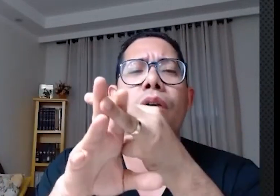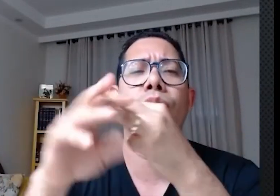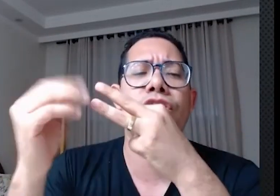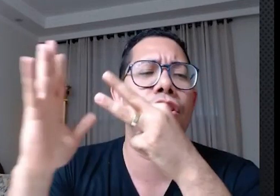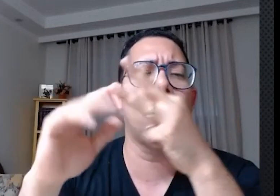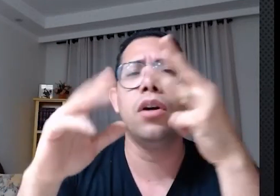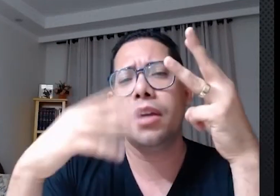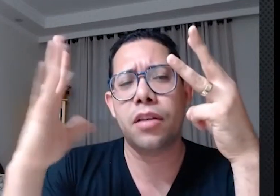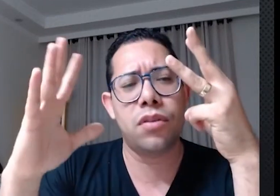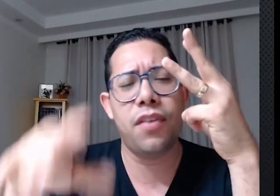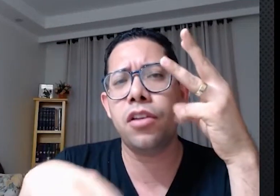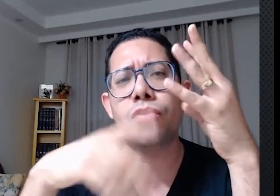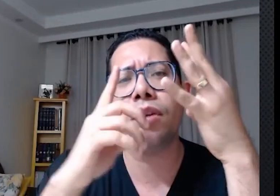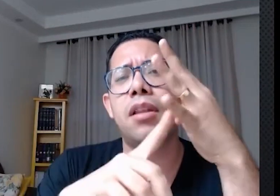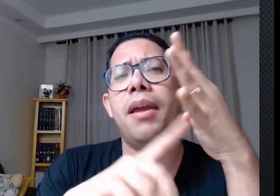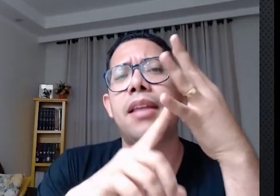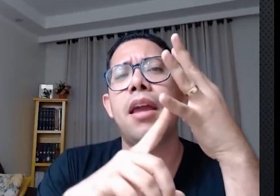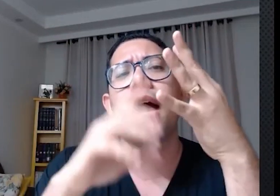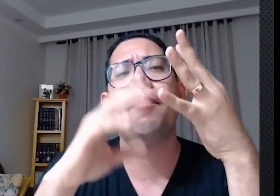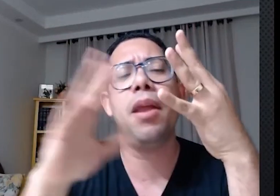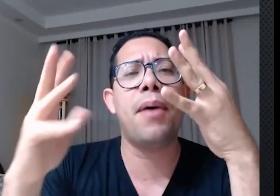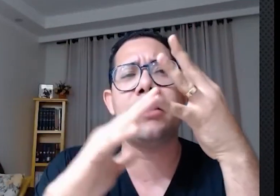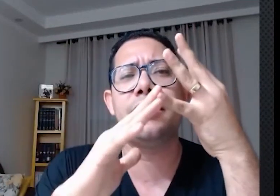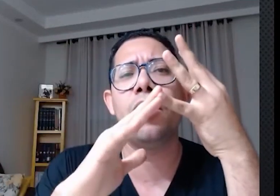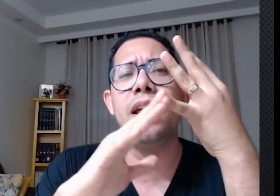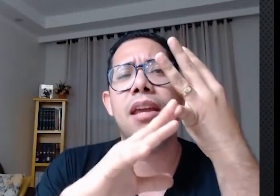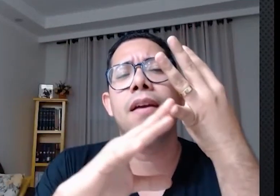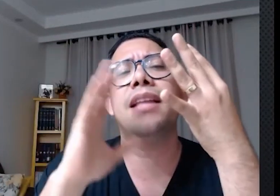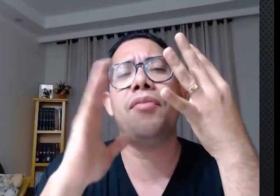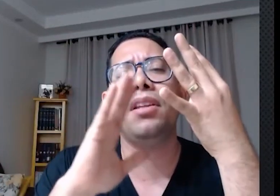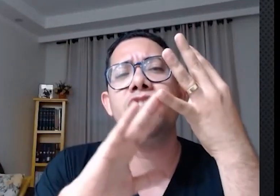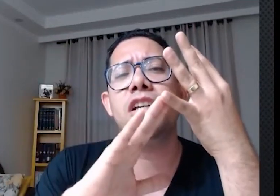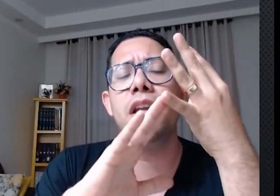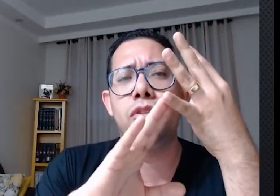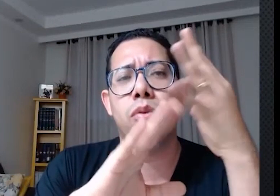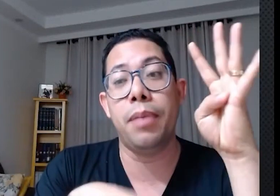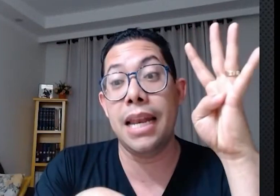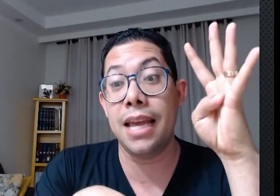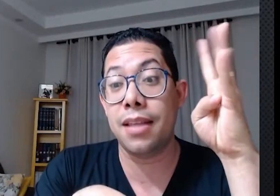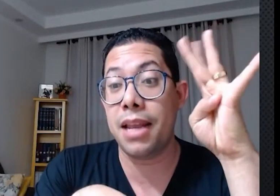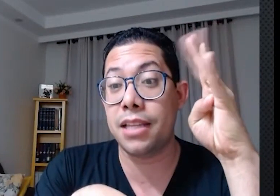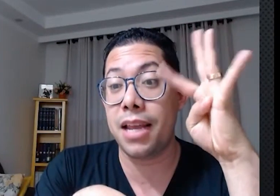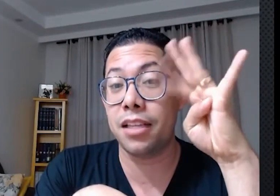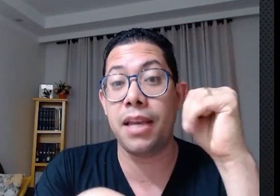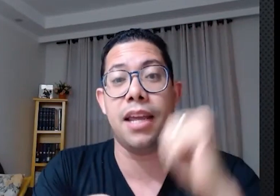de Israel no Egito e as suas reflexões, e também tem a preparação aí da vinda de Cristo.